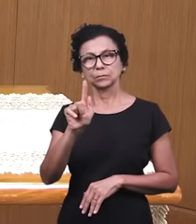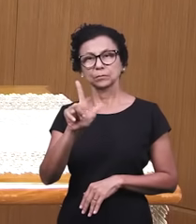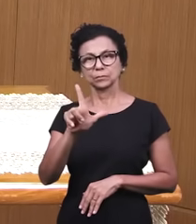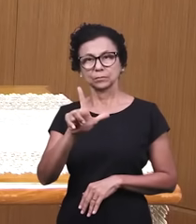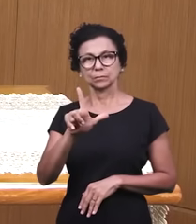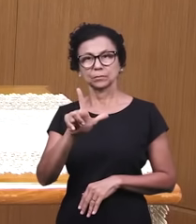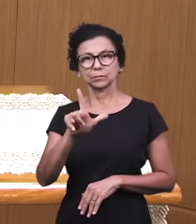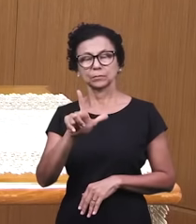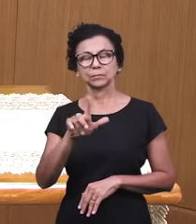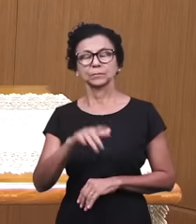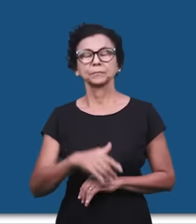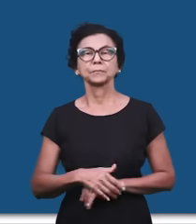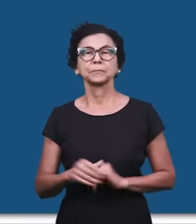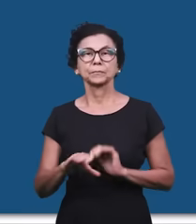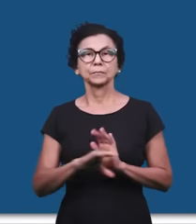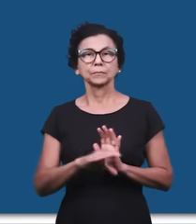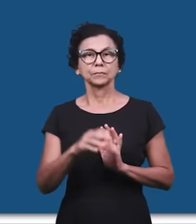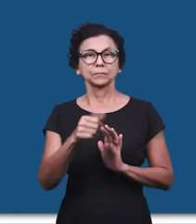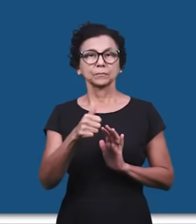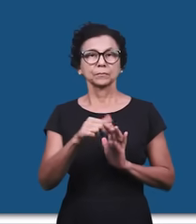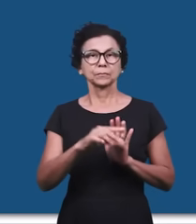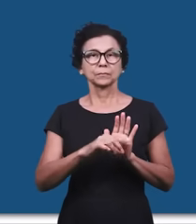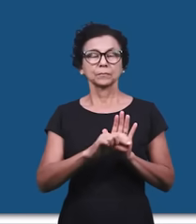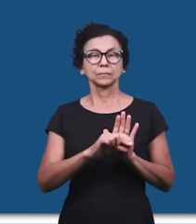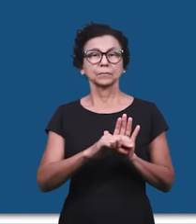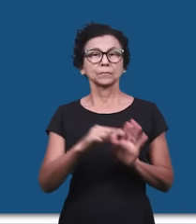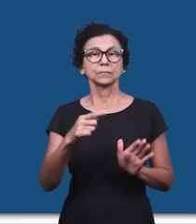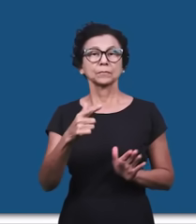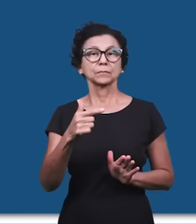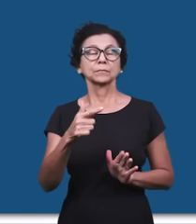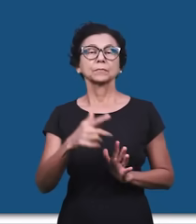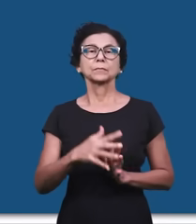1:12, que assim diz: